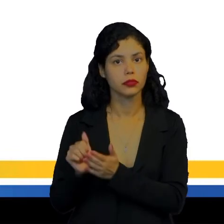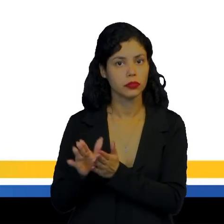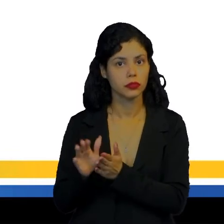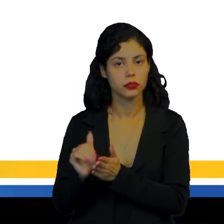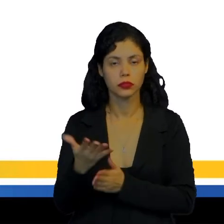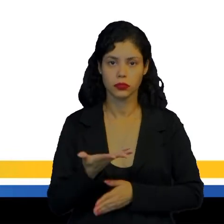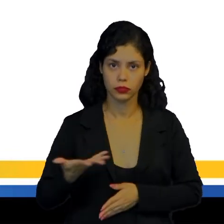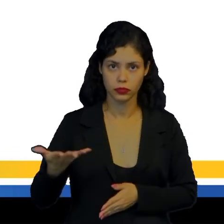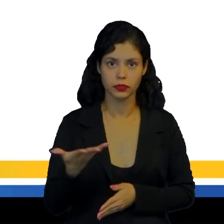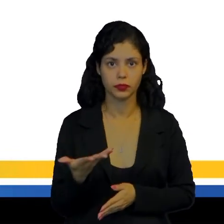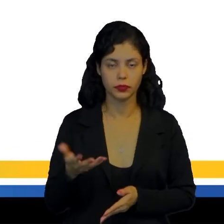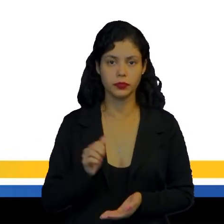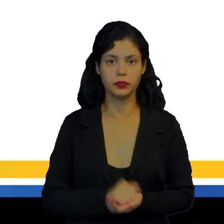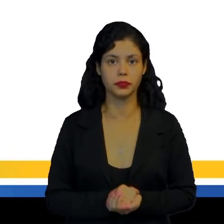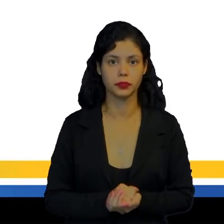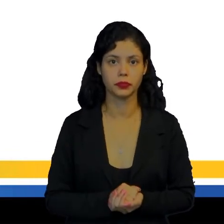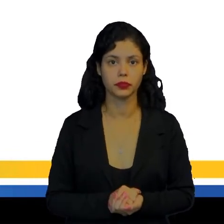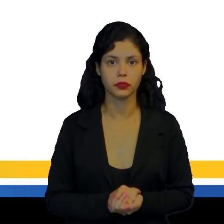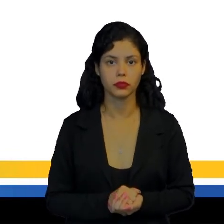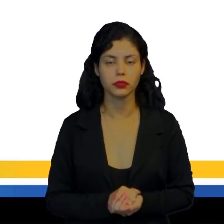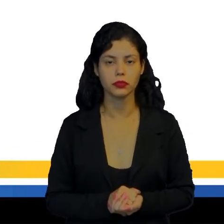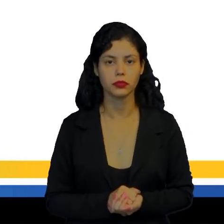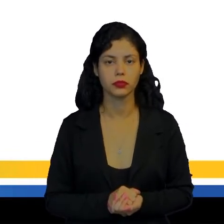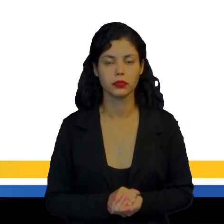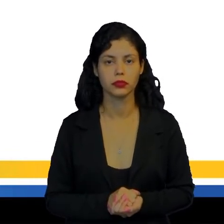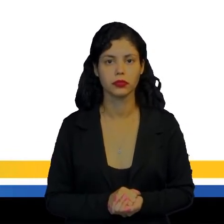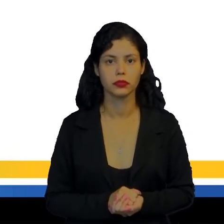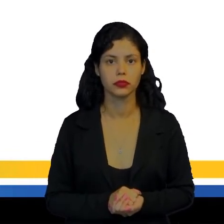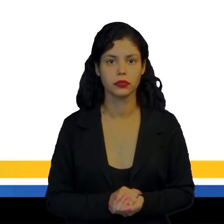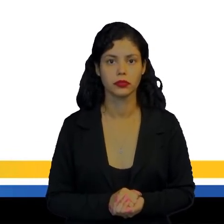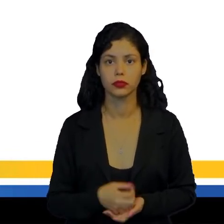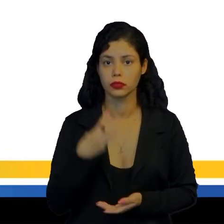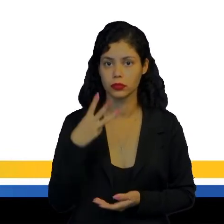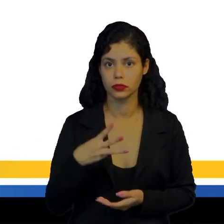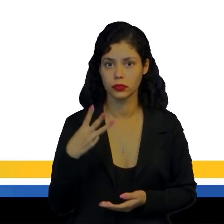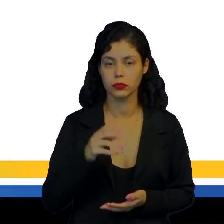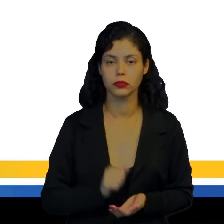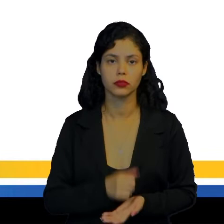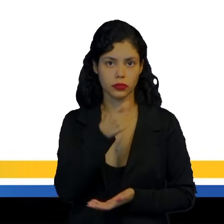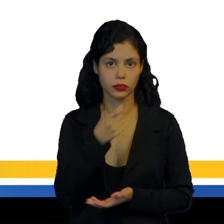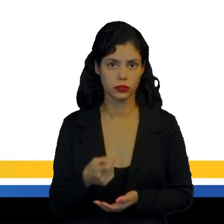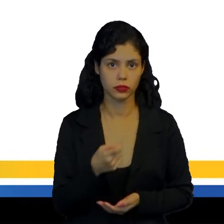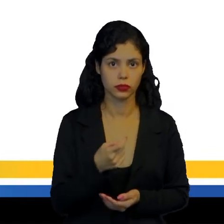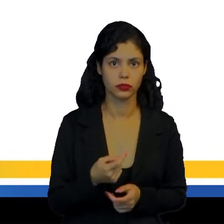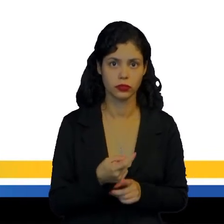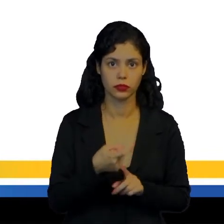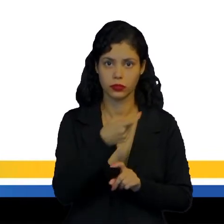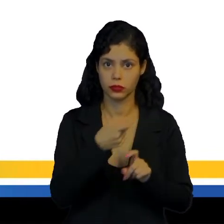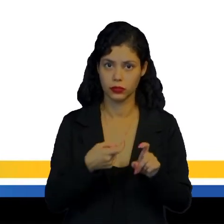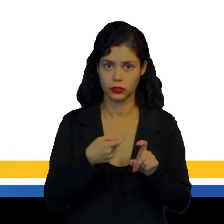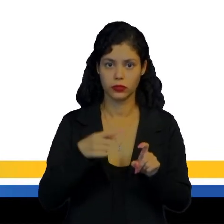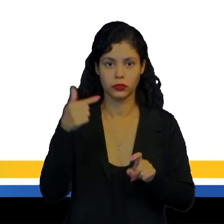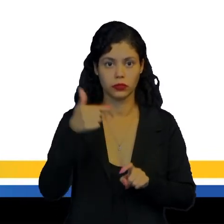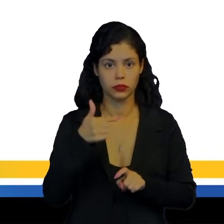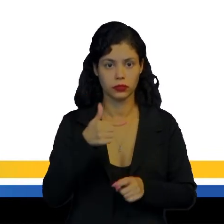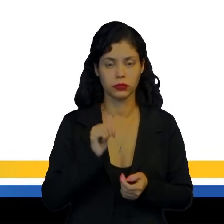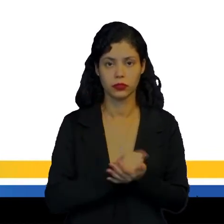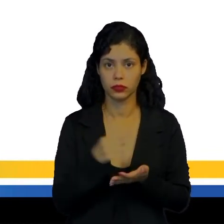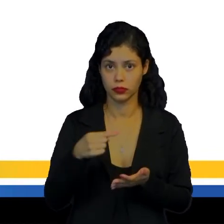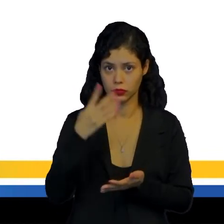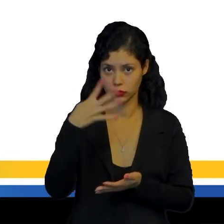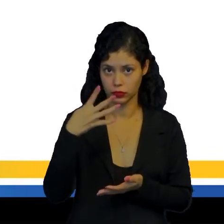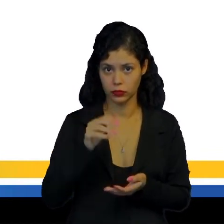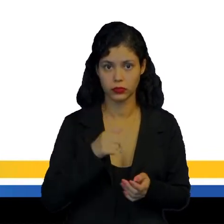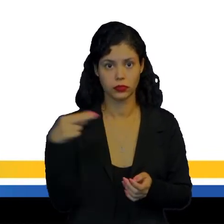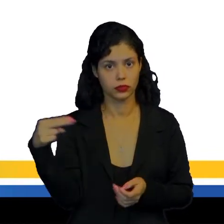as bases. Eliminando as bases, que são os 3, vai ficar x ao quadrado menos 4,